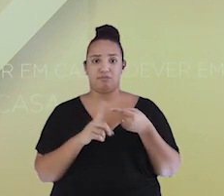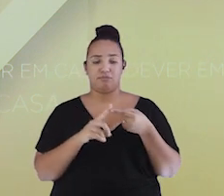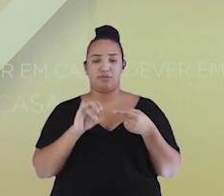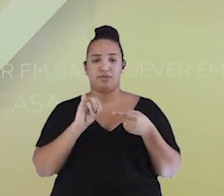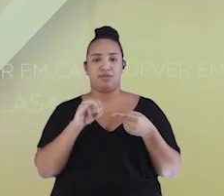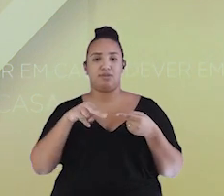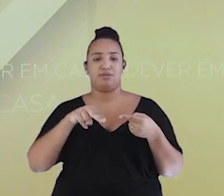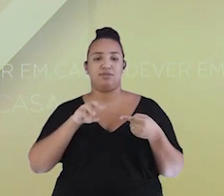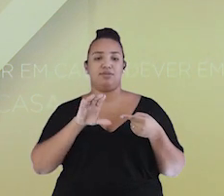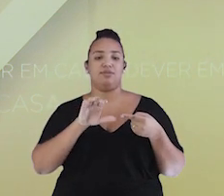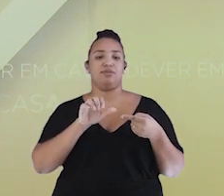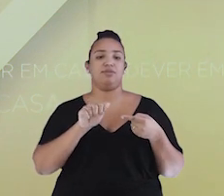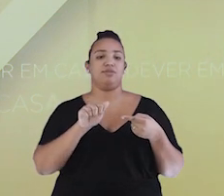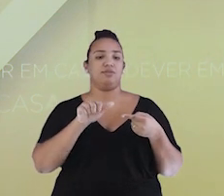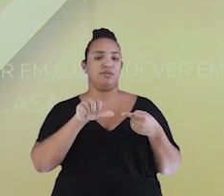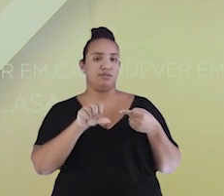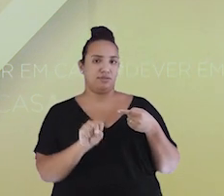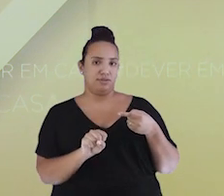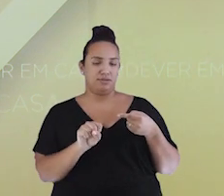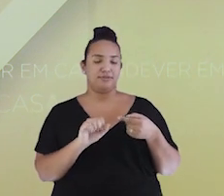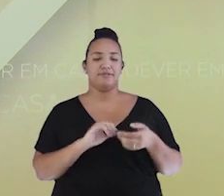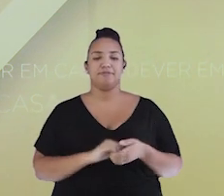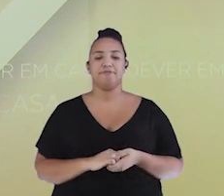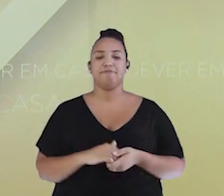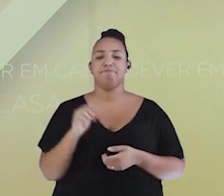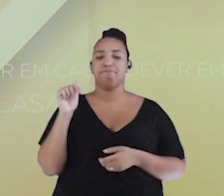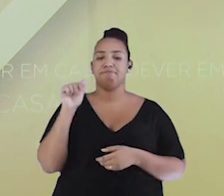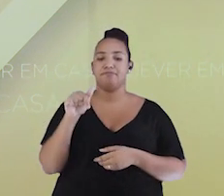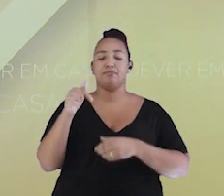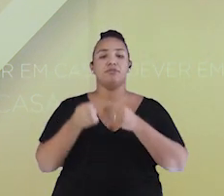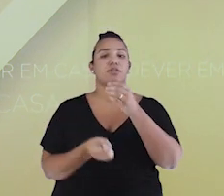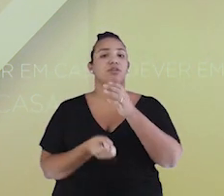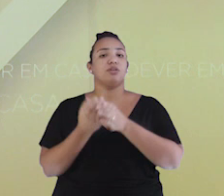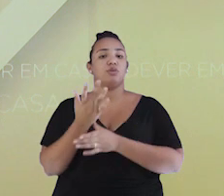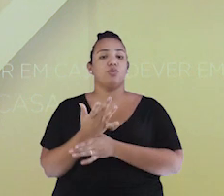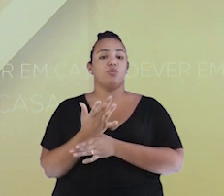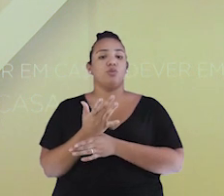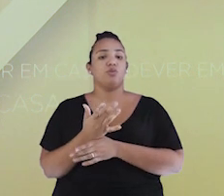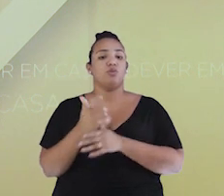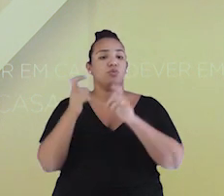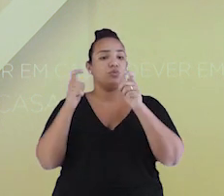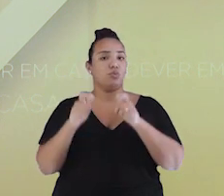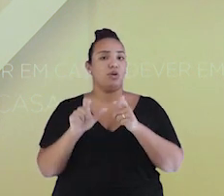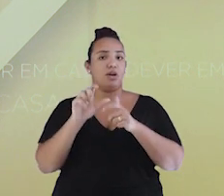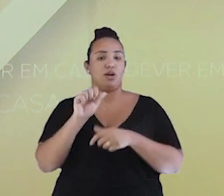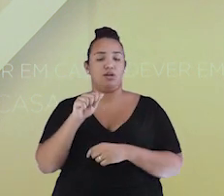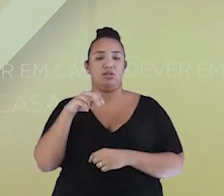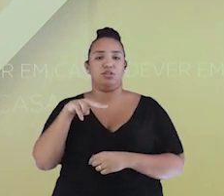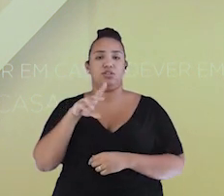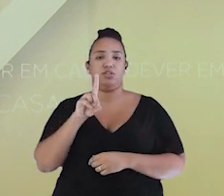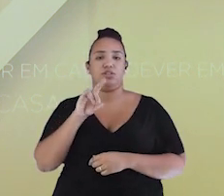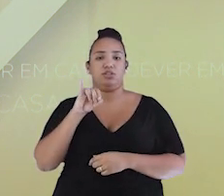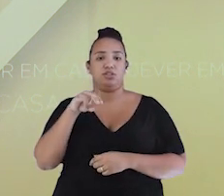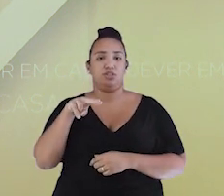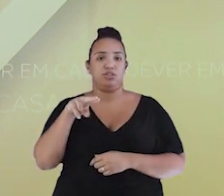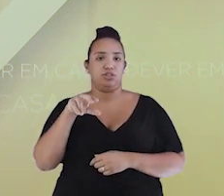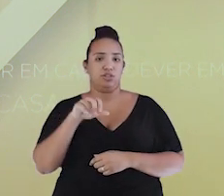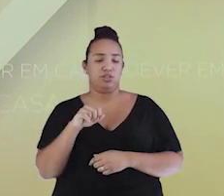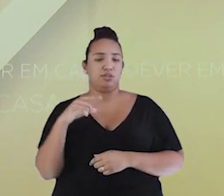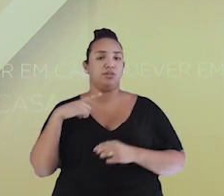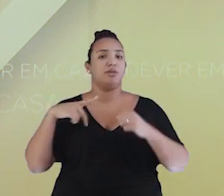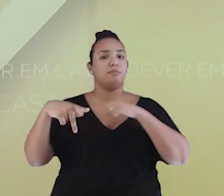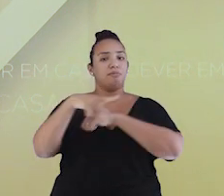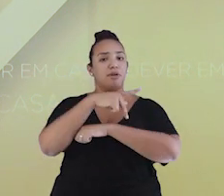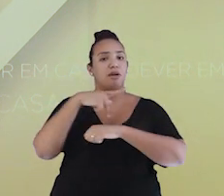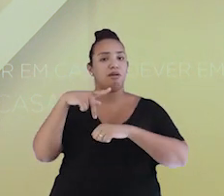pelos incas. Essa civilização se constituiu na região andina. Região andina envolve